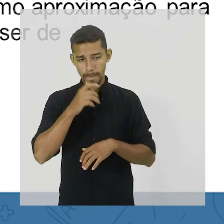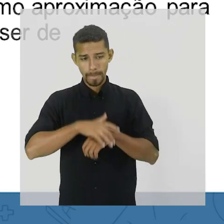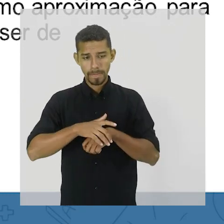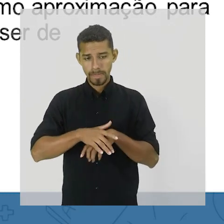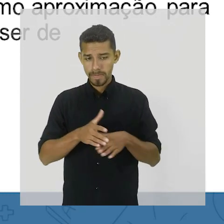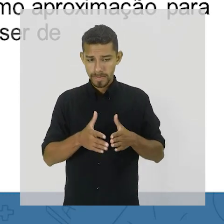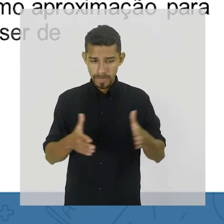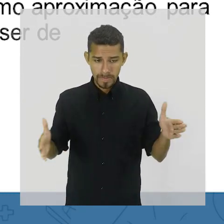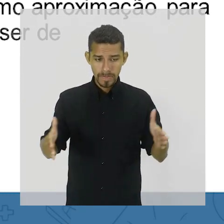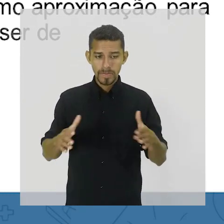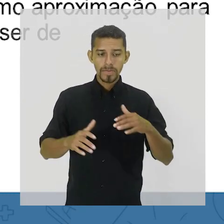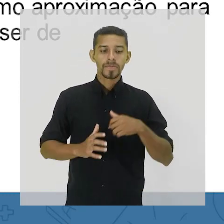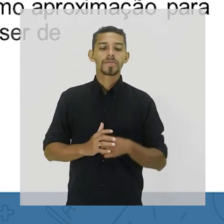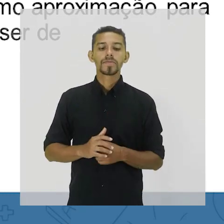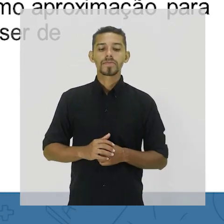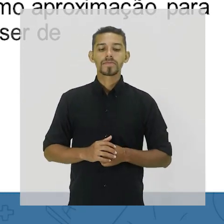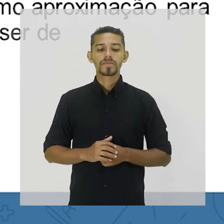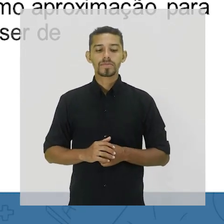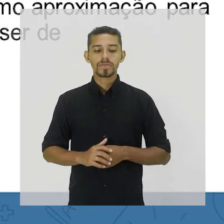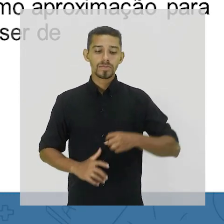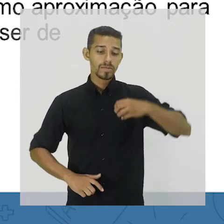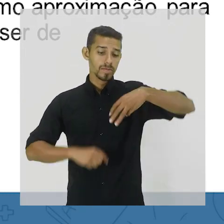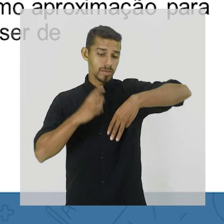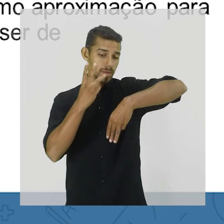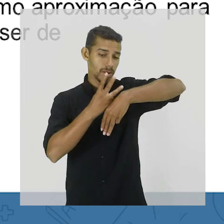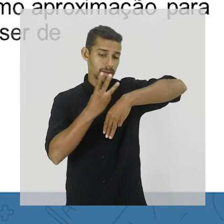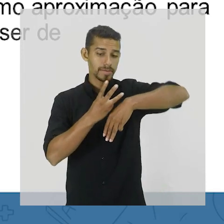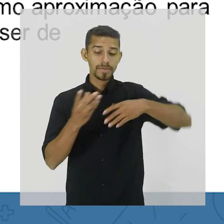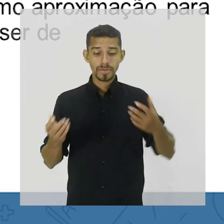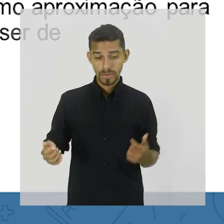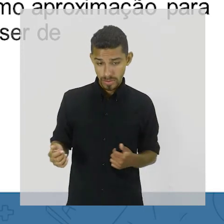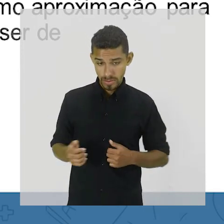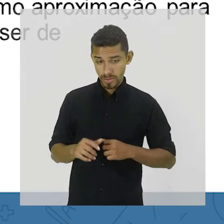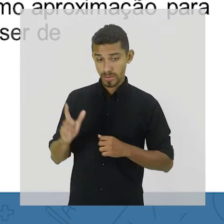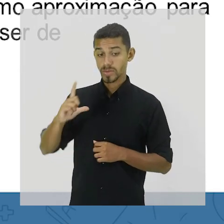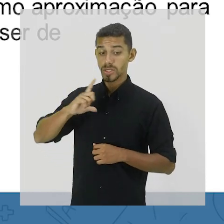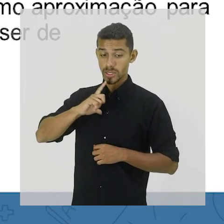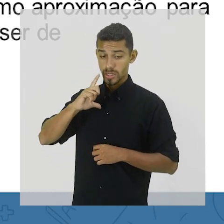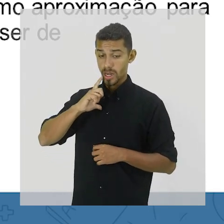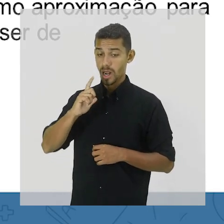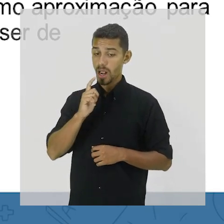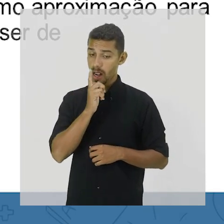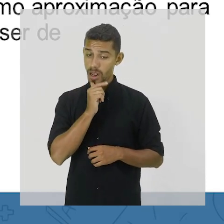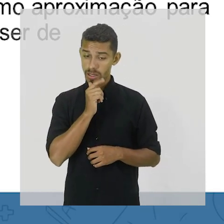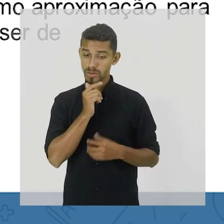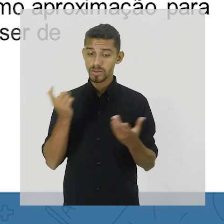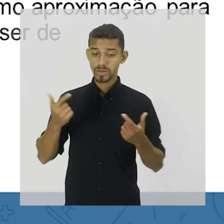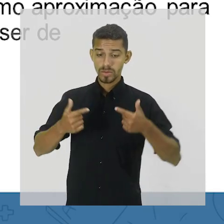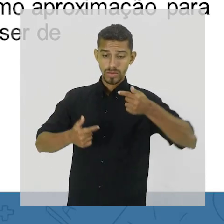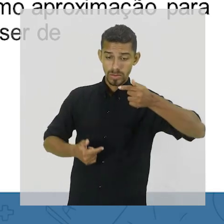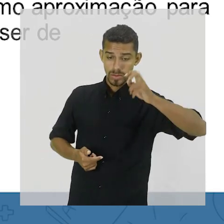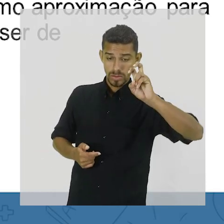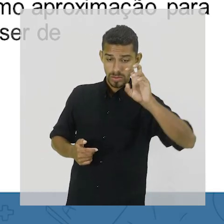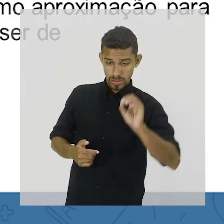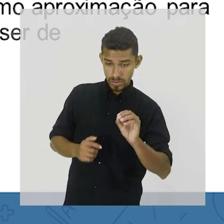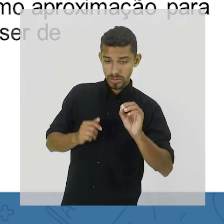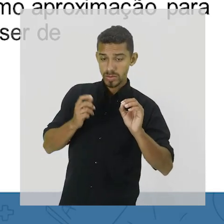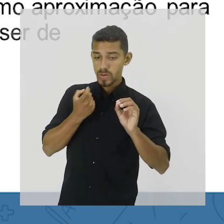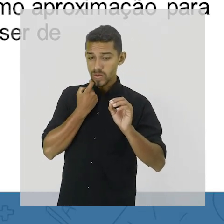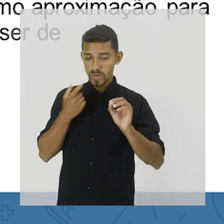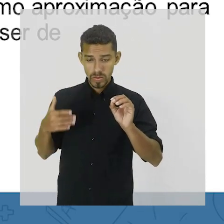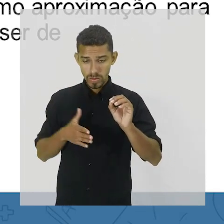metro cúbico de água. Atualmente, o tanque comporta um total de 750 peixes.